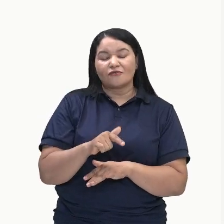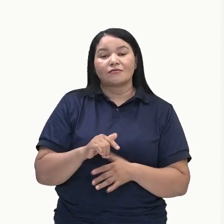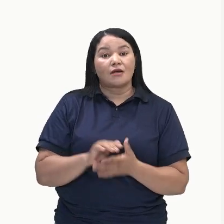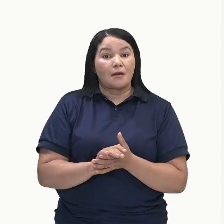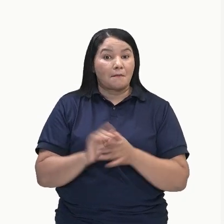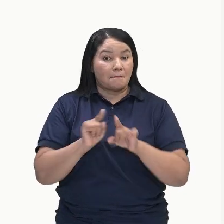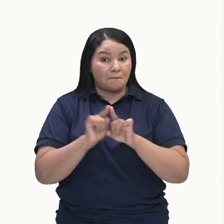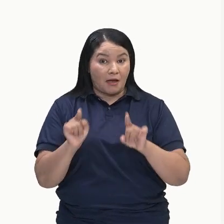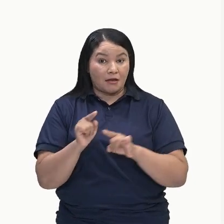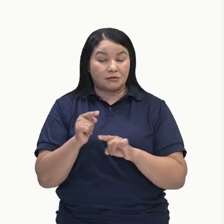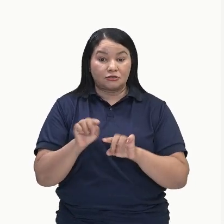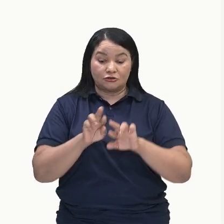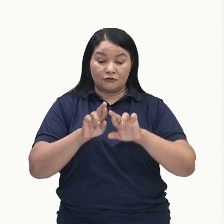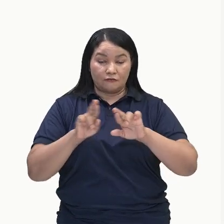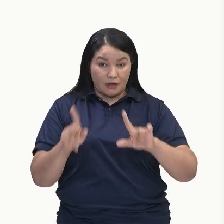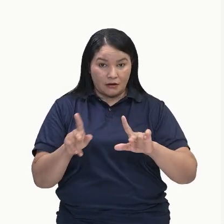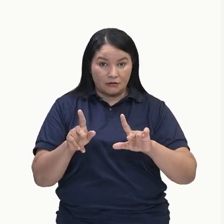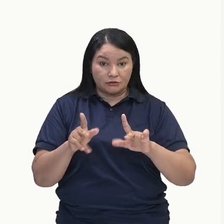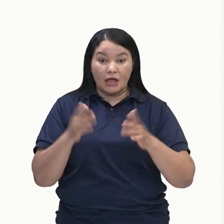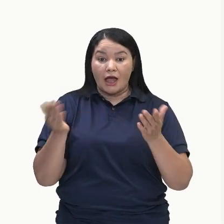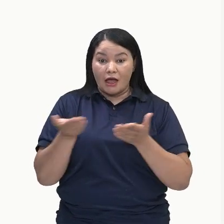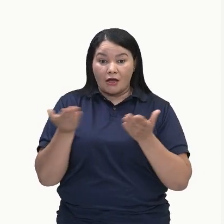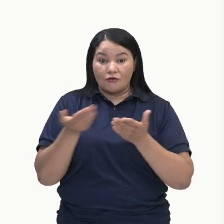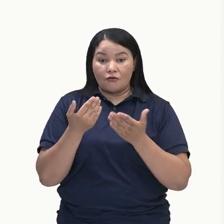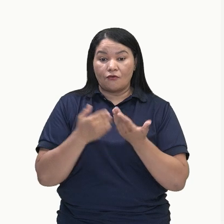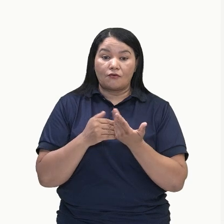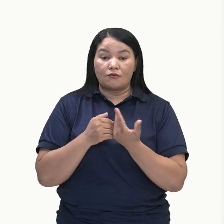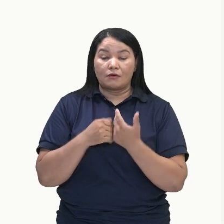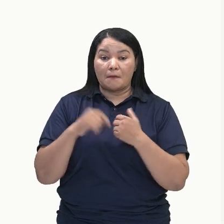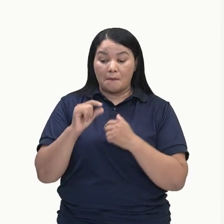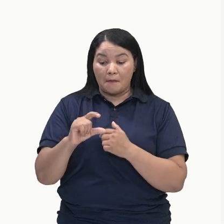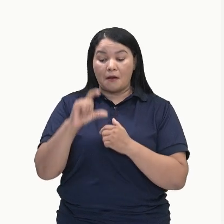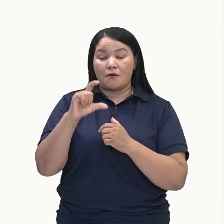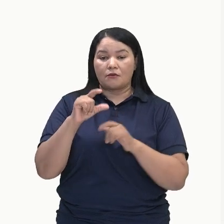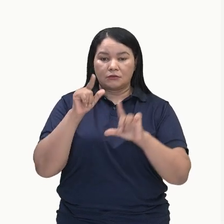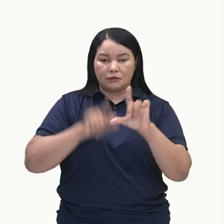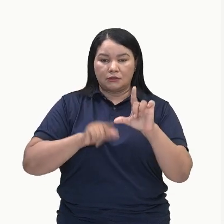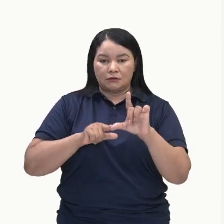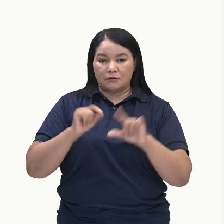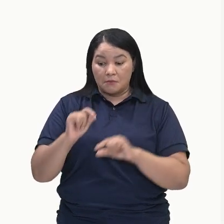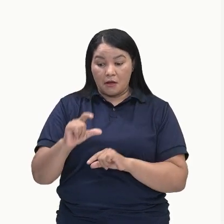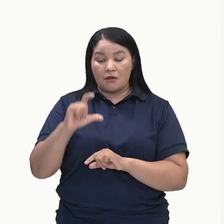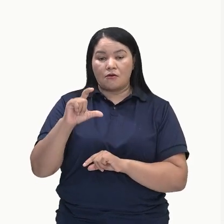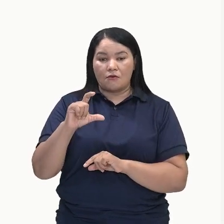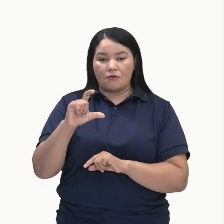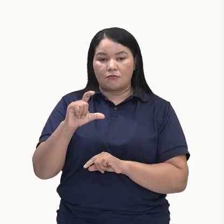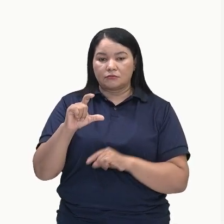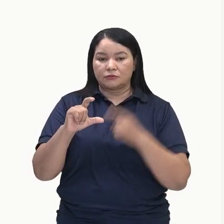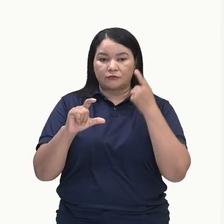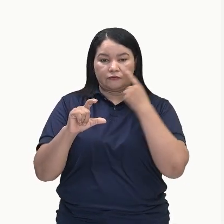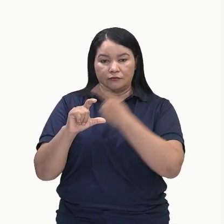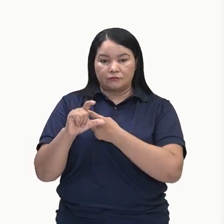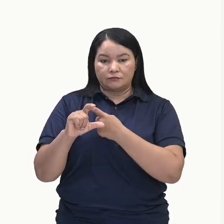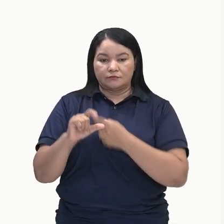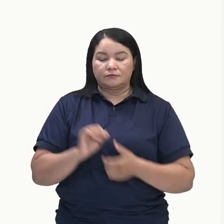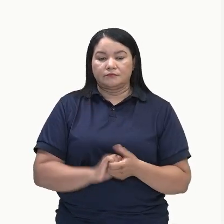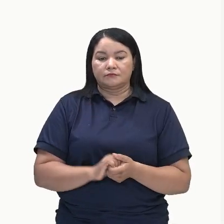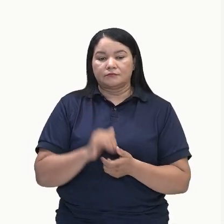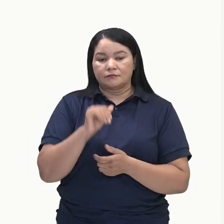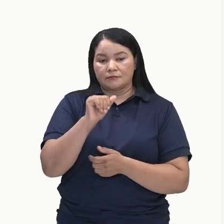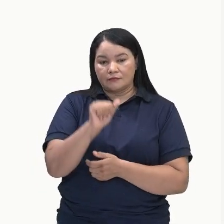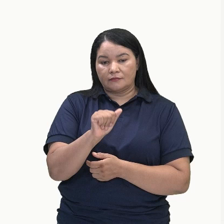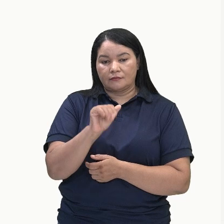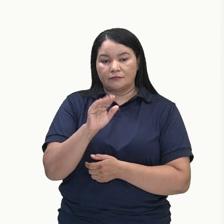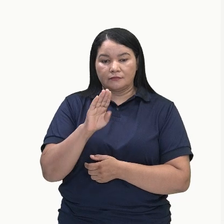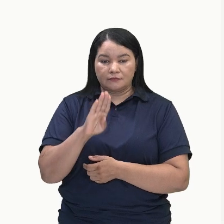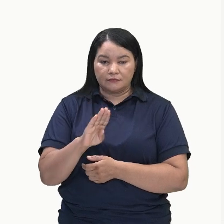viu a diferença? Agora eles estão em letra maiúscula. Então, o ângulo A, o ângulo B e